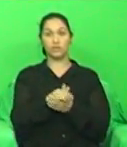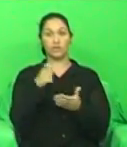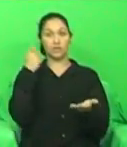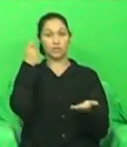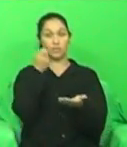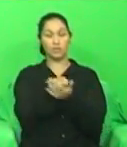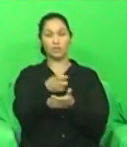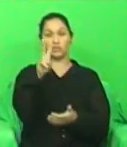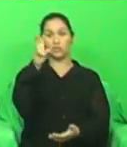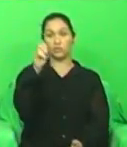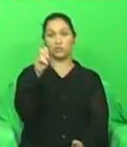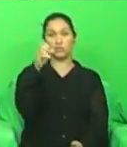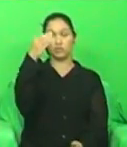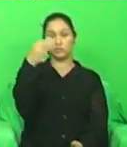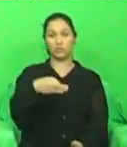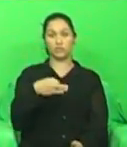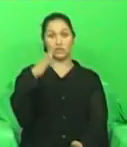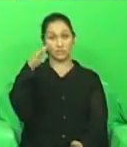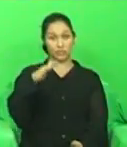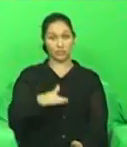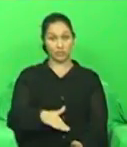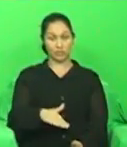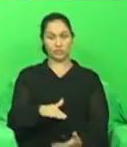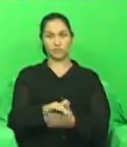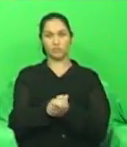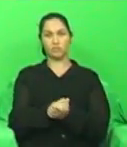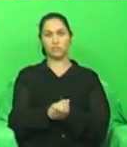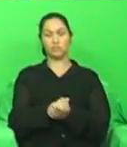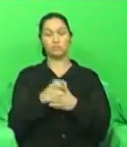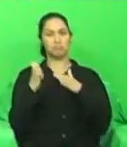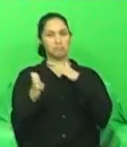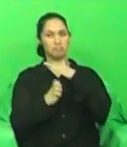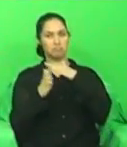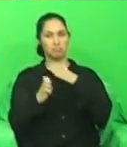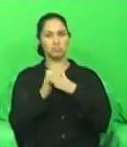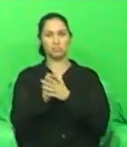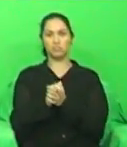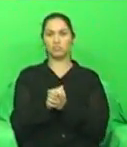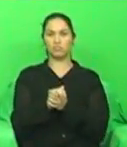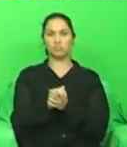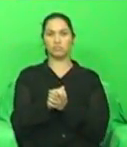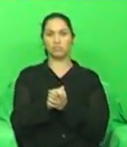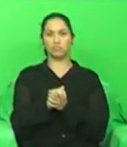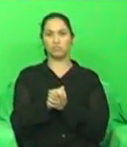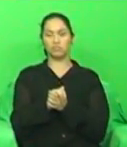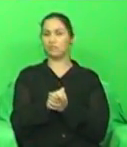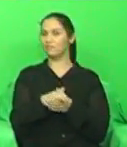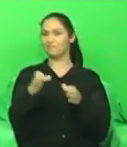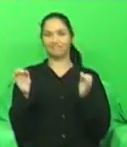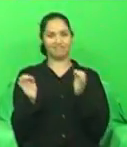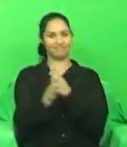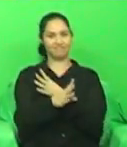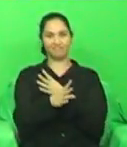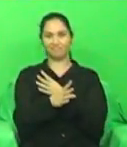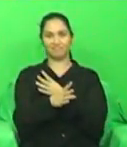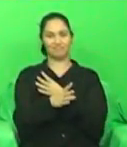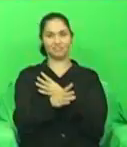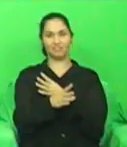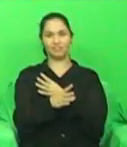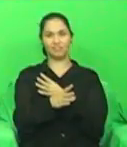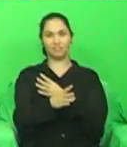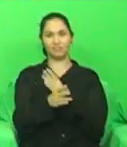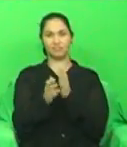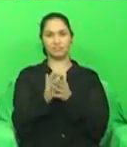do que se contribui hoje aliás empresa que aparentemente não solucionou o problema da do dos